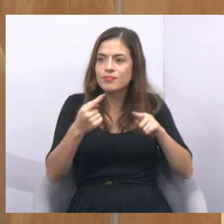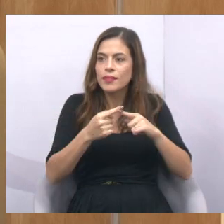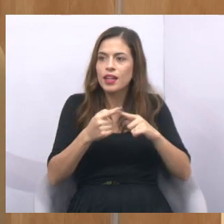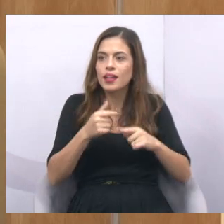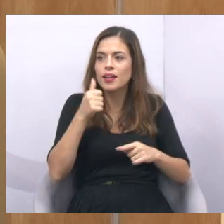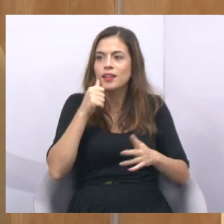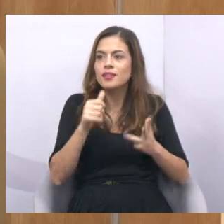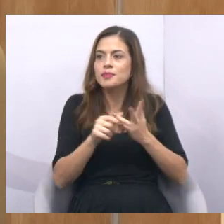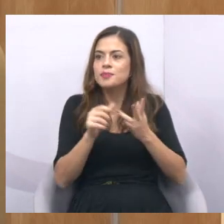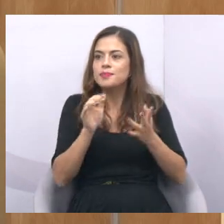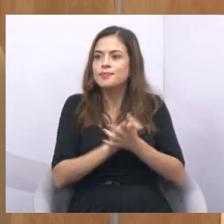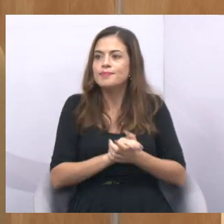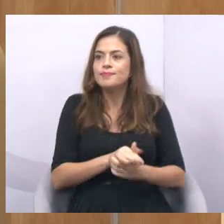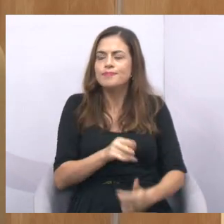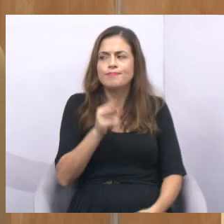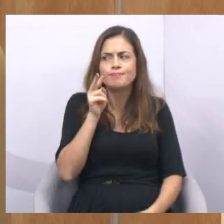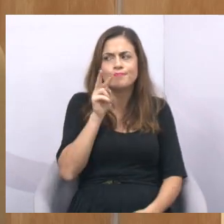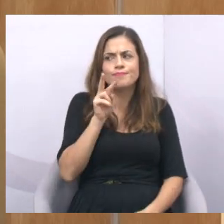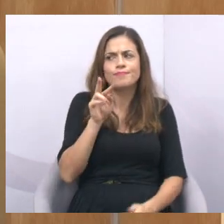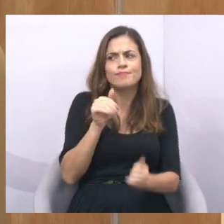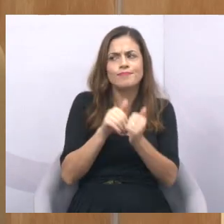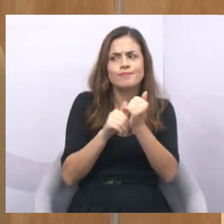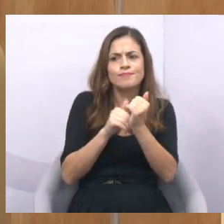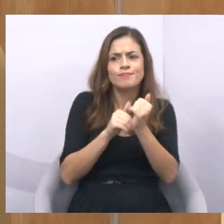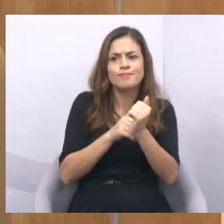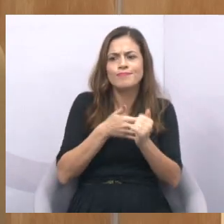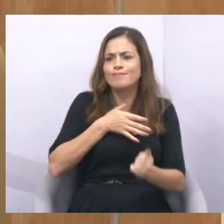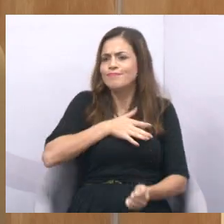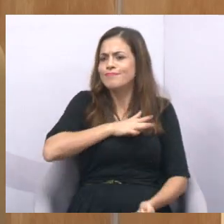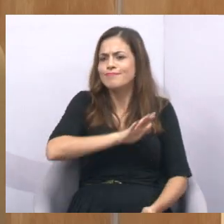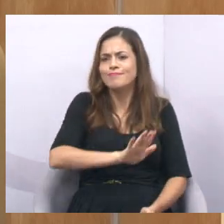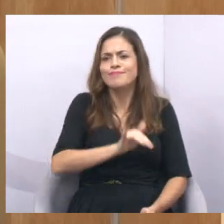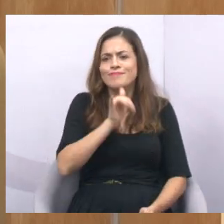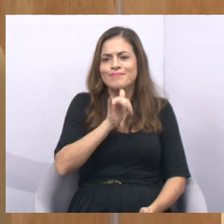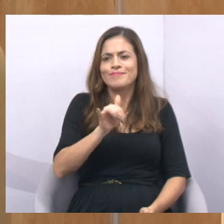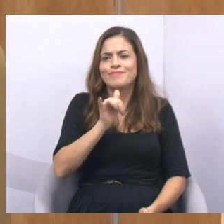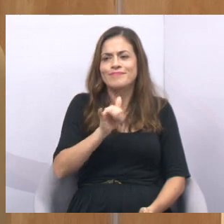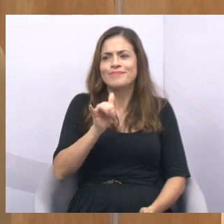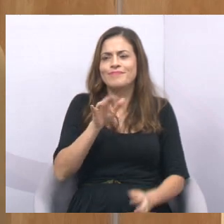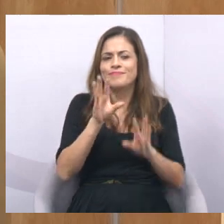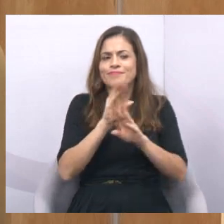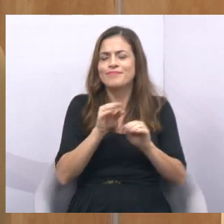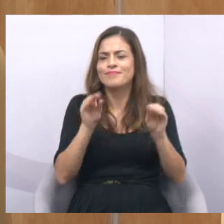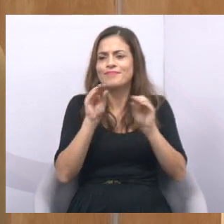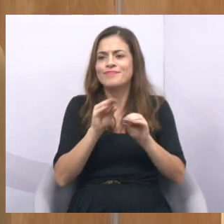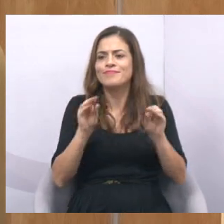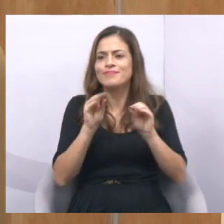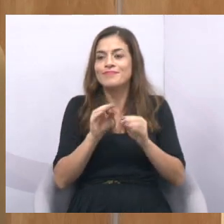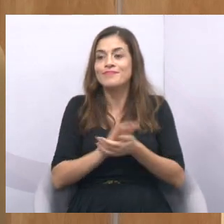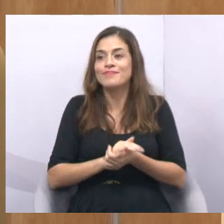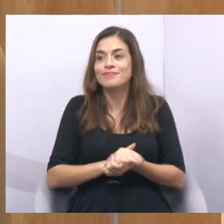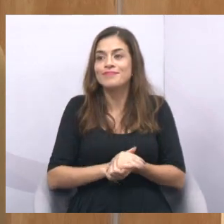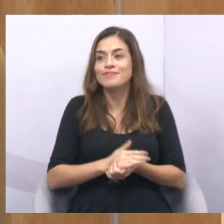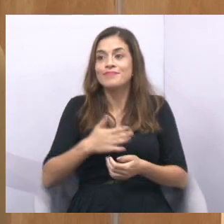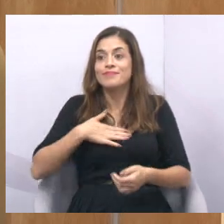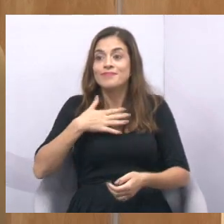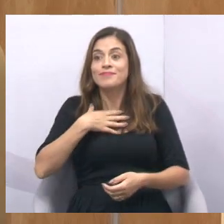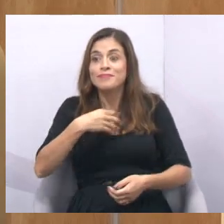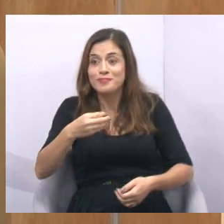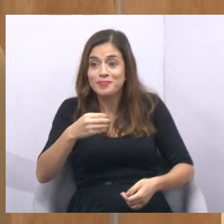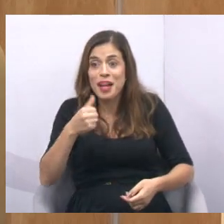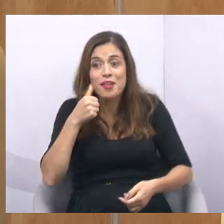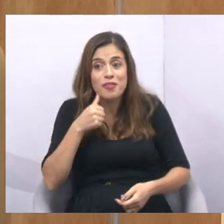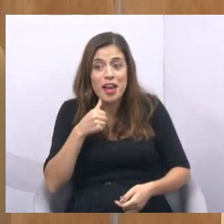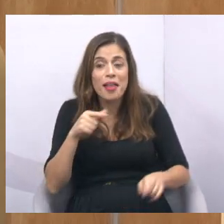fica olhando para mim, disfarçando, mas ela não gosta que eu fale muito. E a minha filha também agora toma o lugar dela e fica me cutucando,